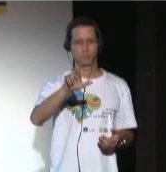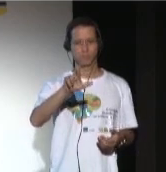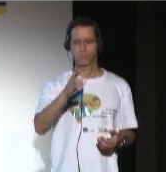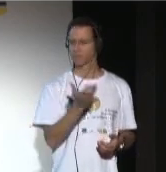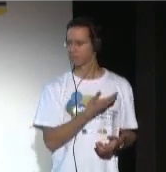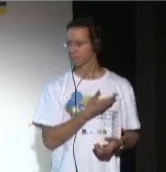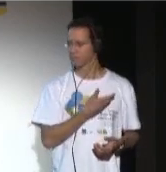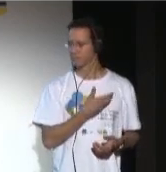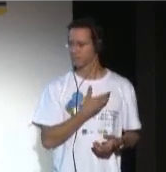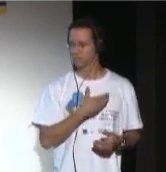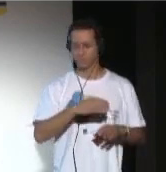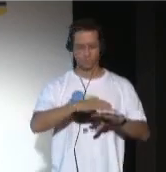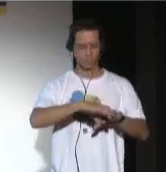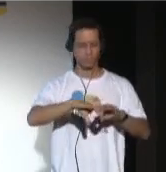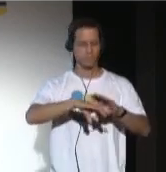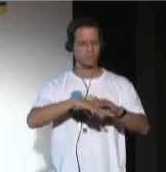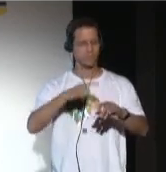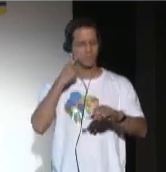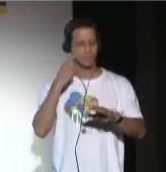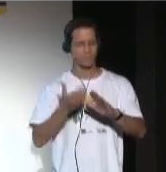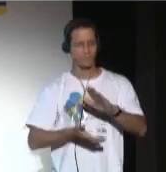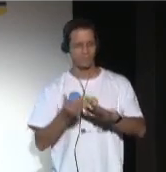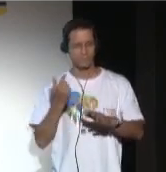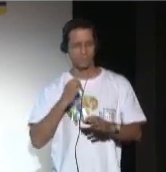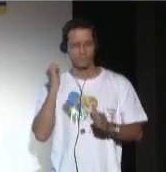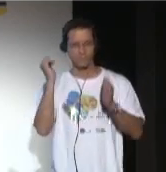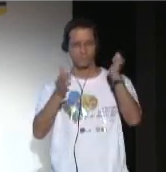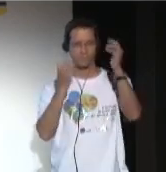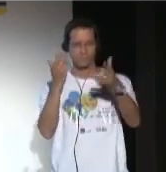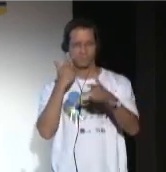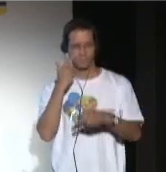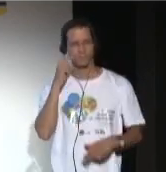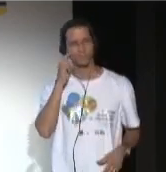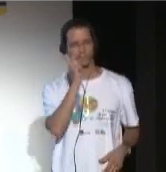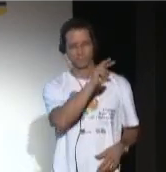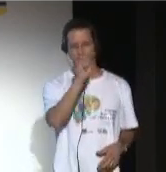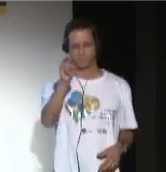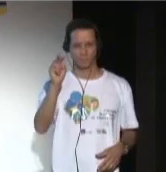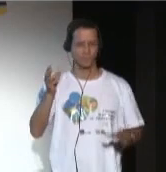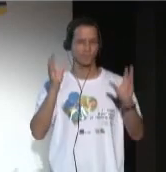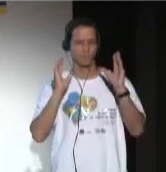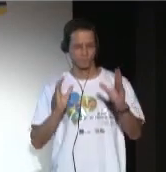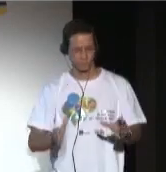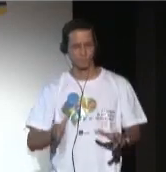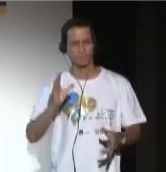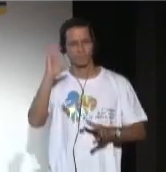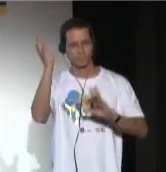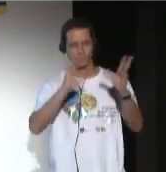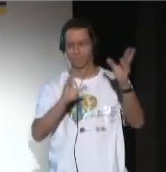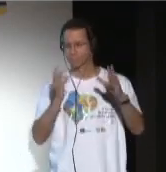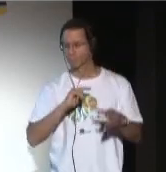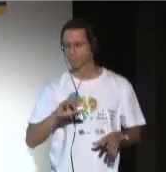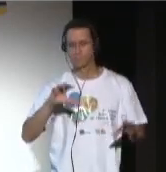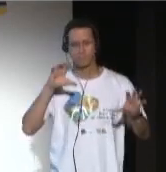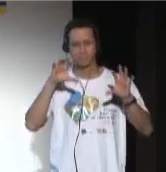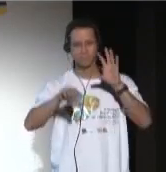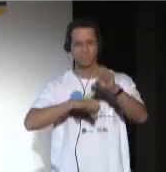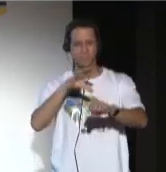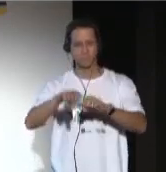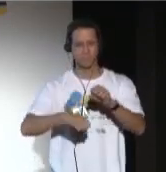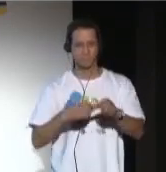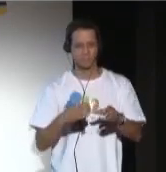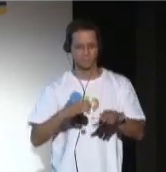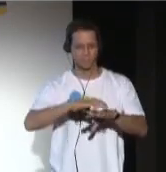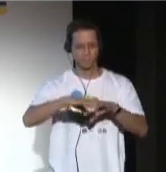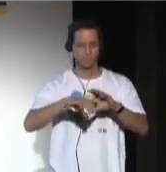e os sapatos dele estão voando. Eu já vi isso acontecendo várias vezes. As crianças pegam o tênis da outra